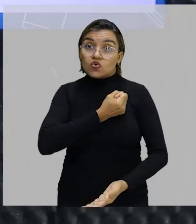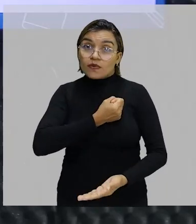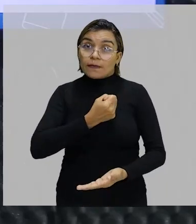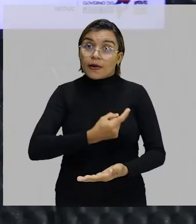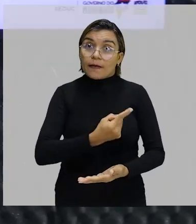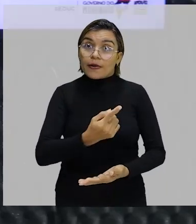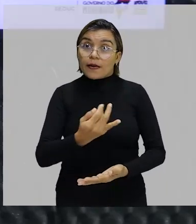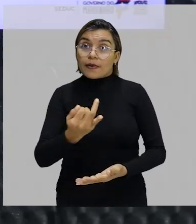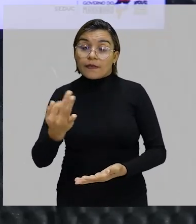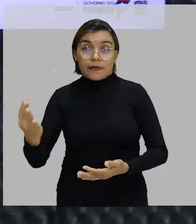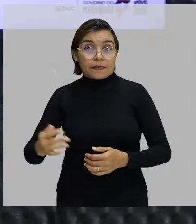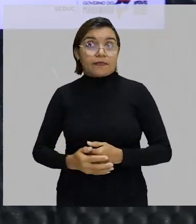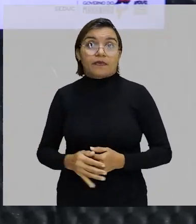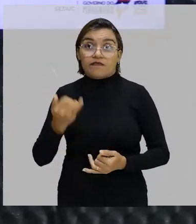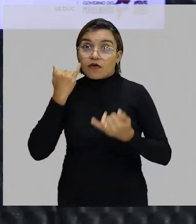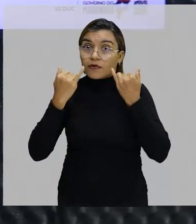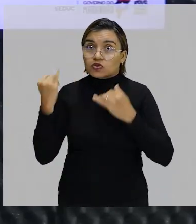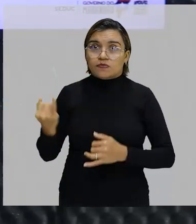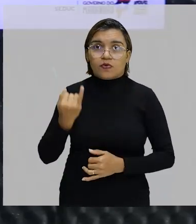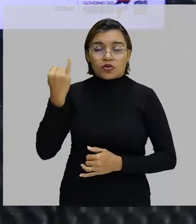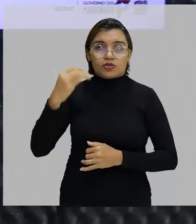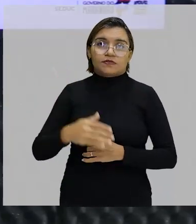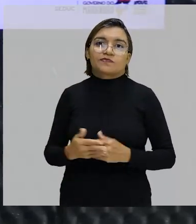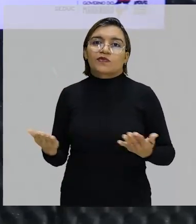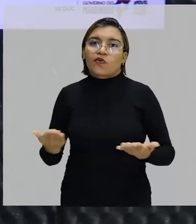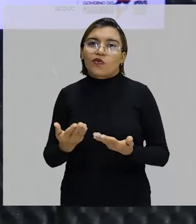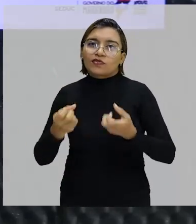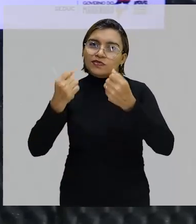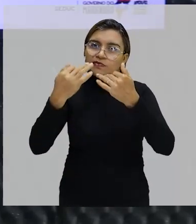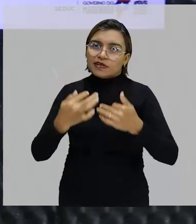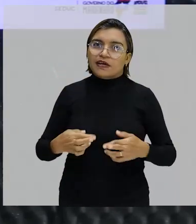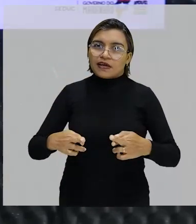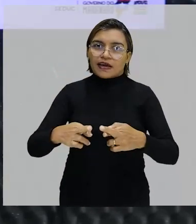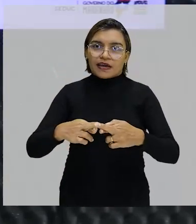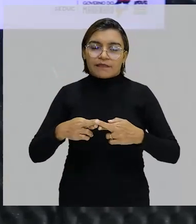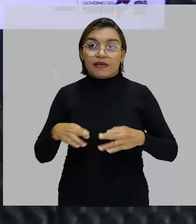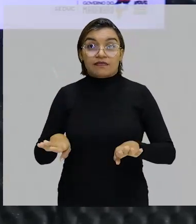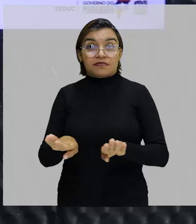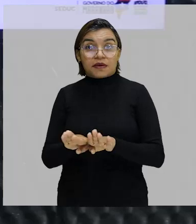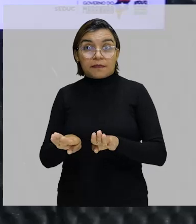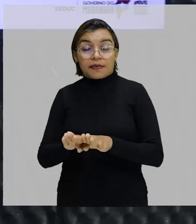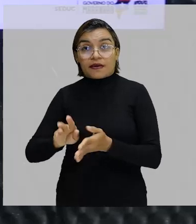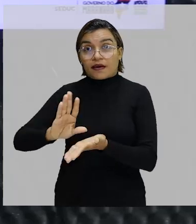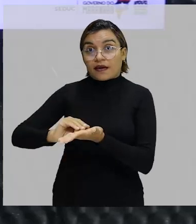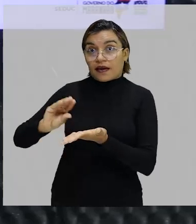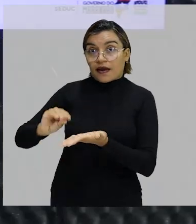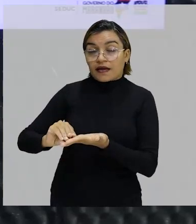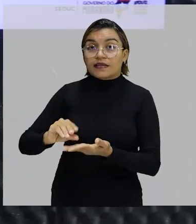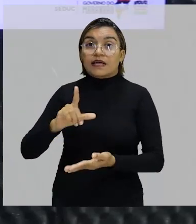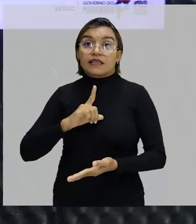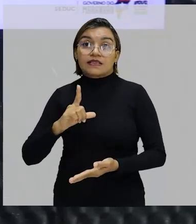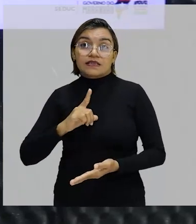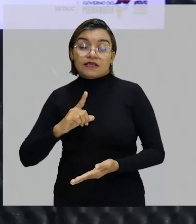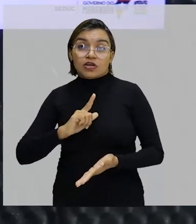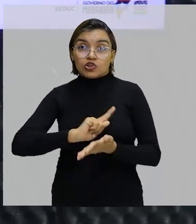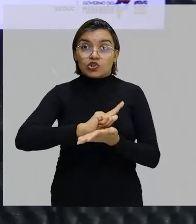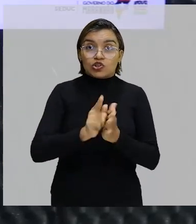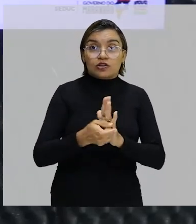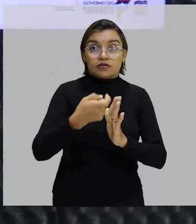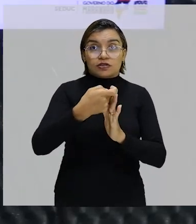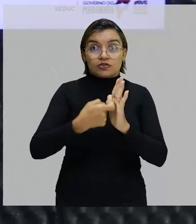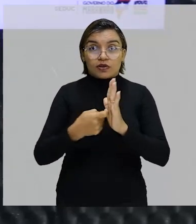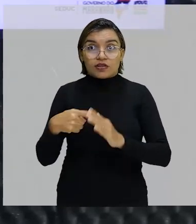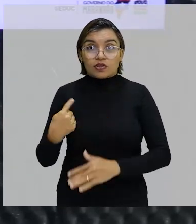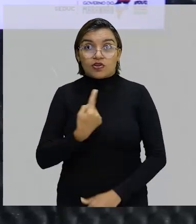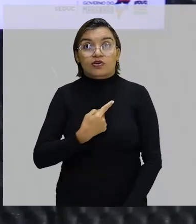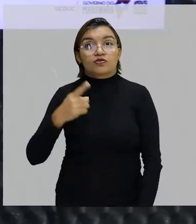uma série de informações que nós temos. Bom, hoje nós falamos de requerimento e ata, textos, gêneros textuais presentes no nosso